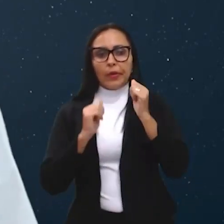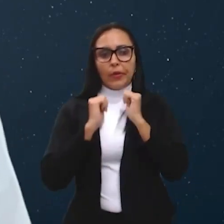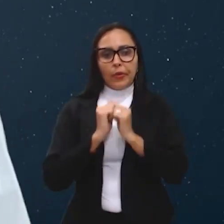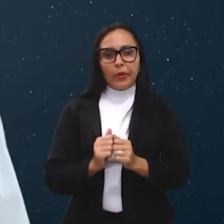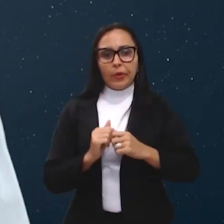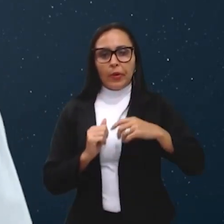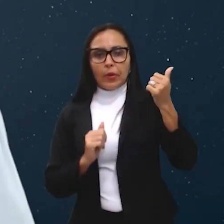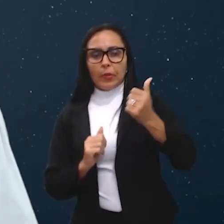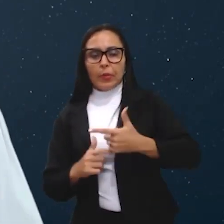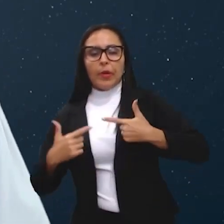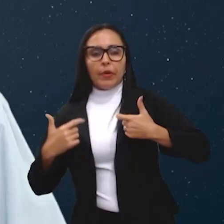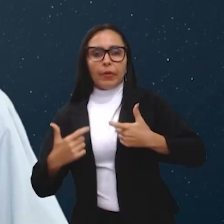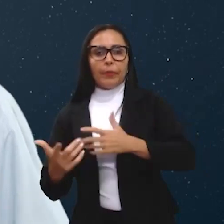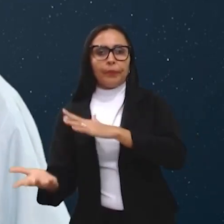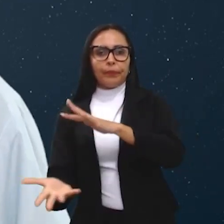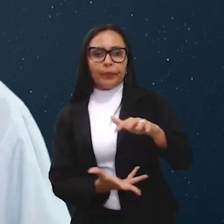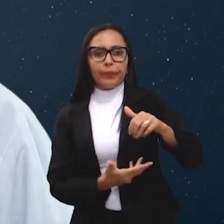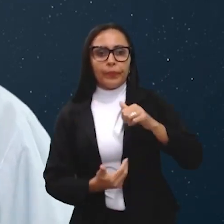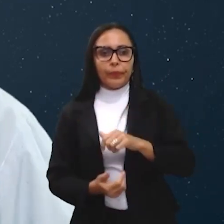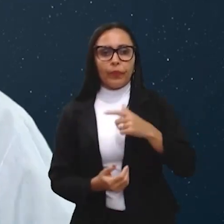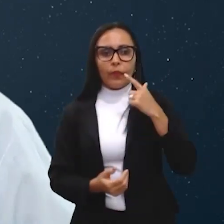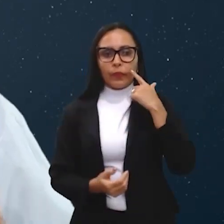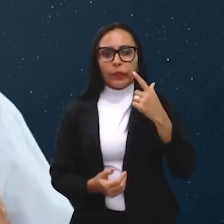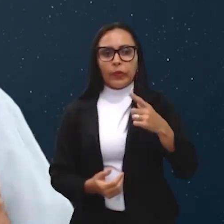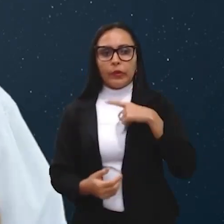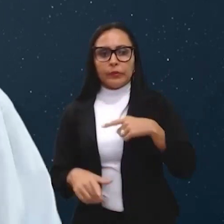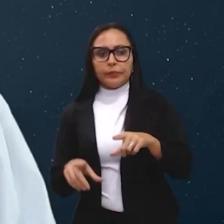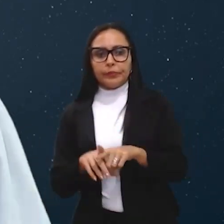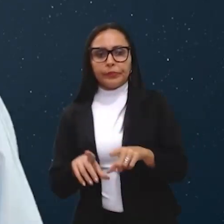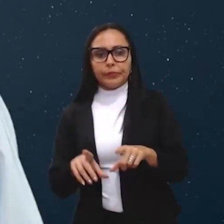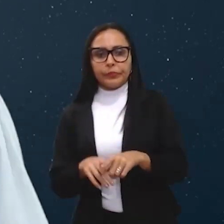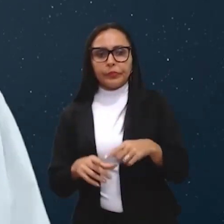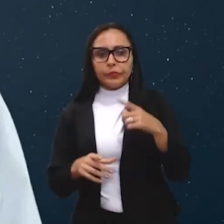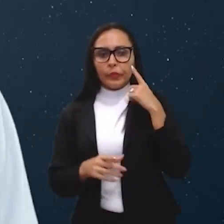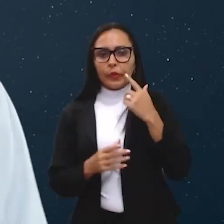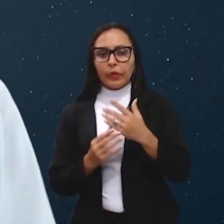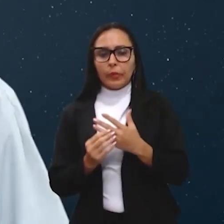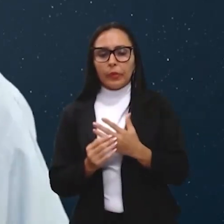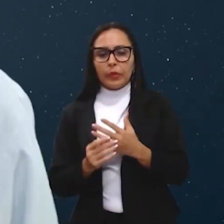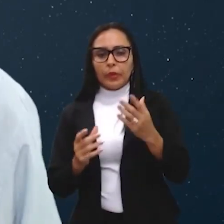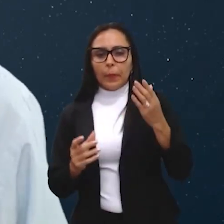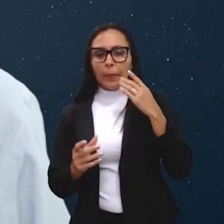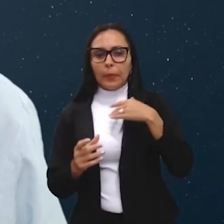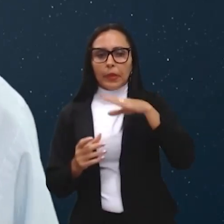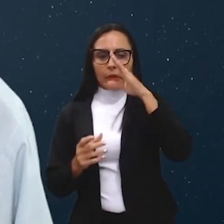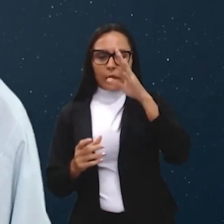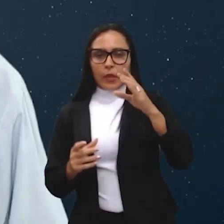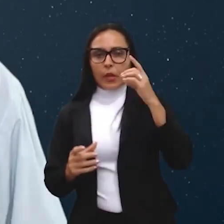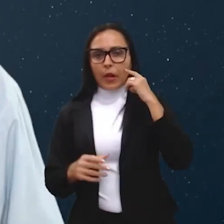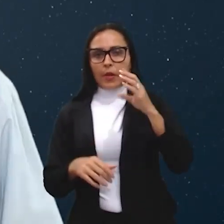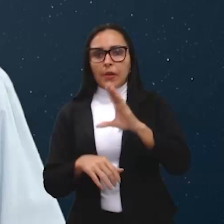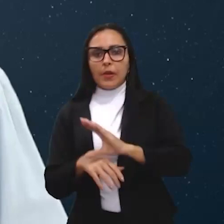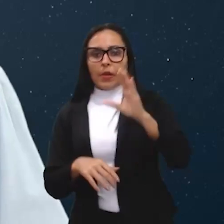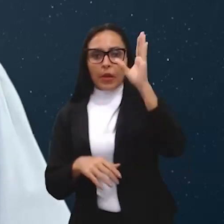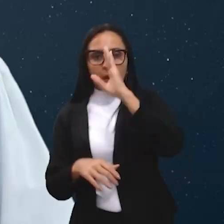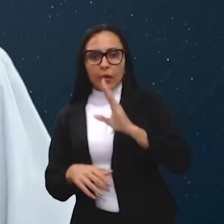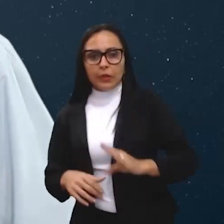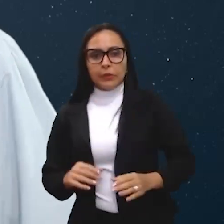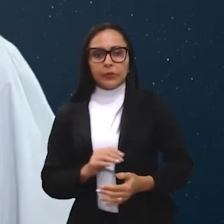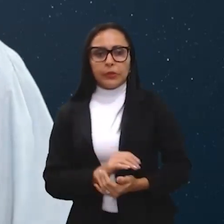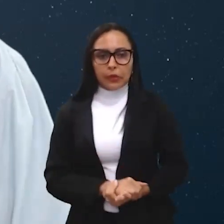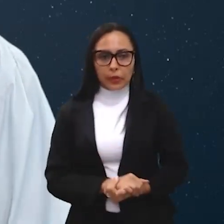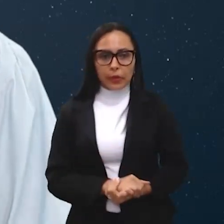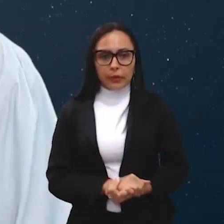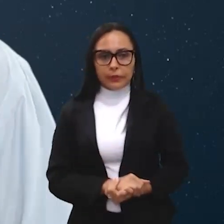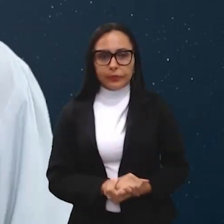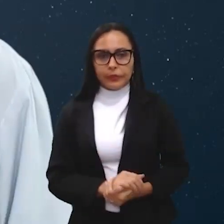Primeira Guerra Mundial. A gente teve a industrialização das principais capitais do Brasil. Então, a gente teve